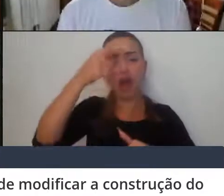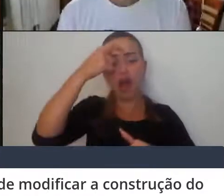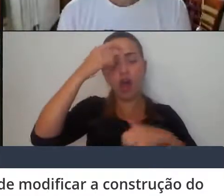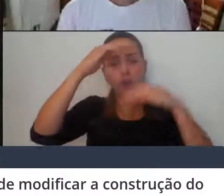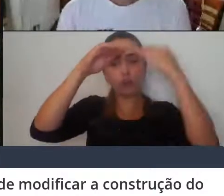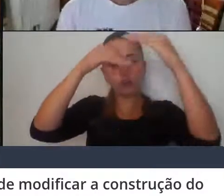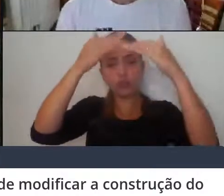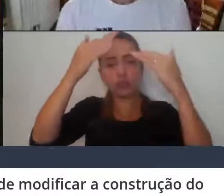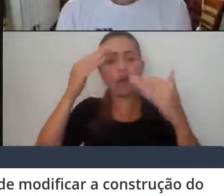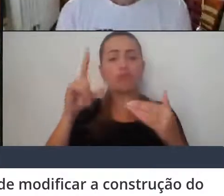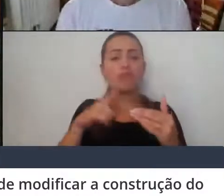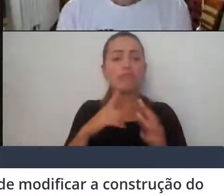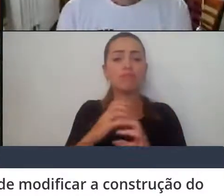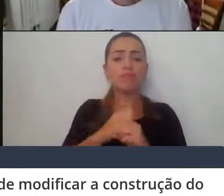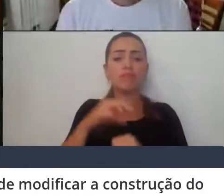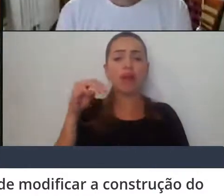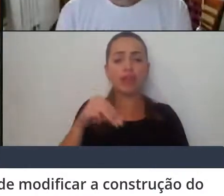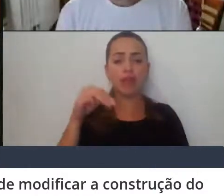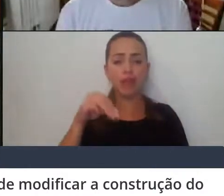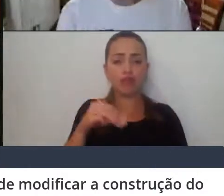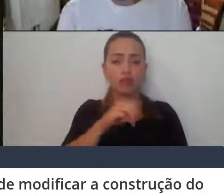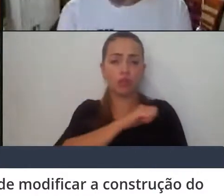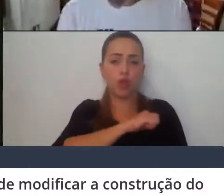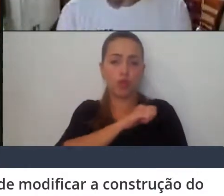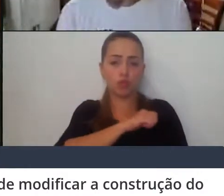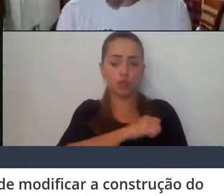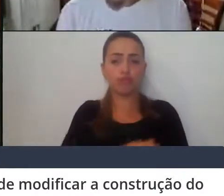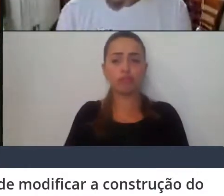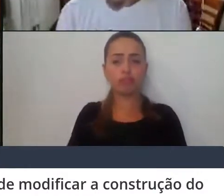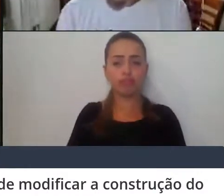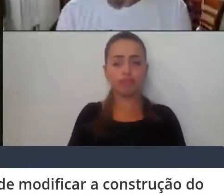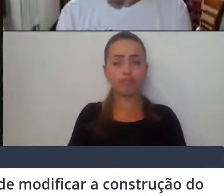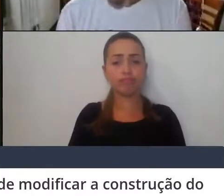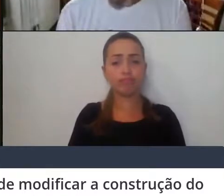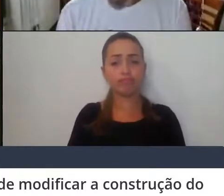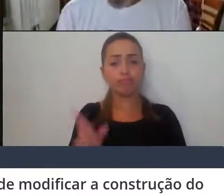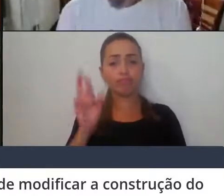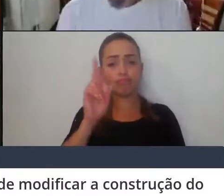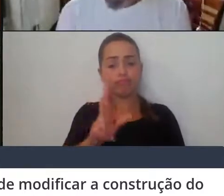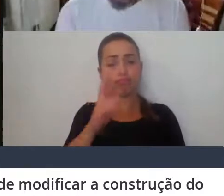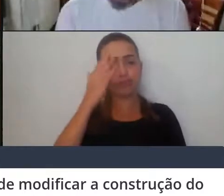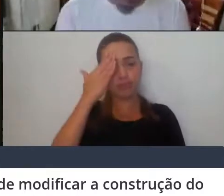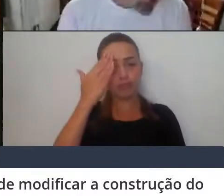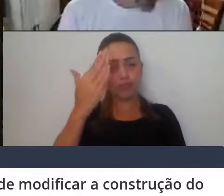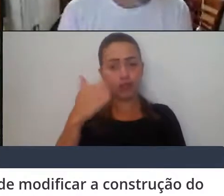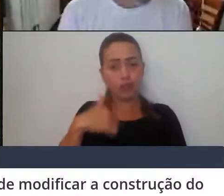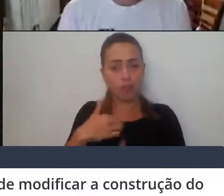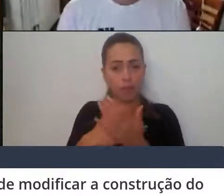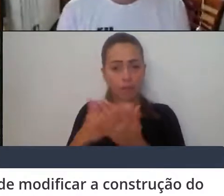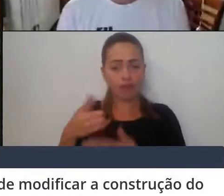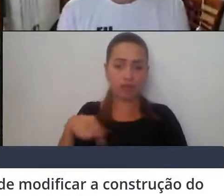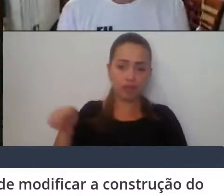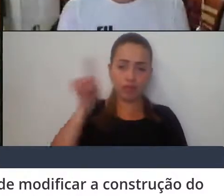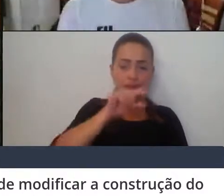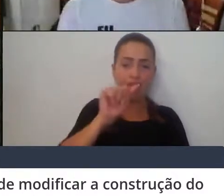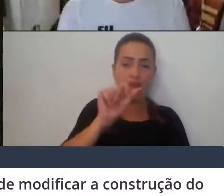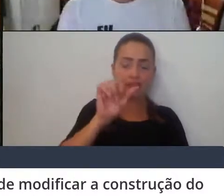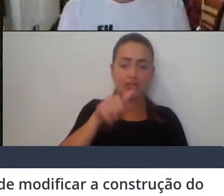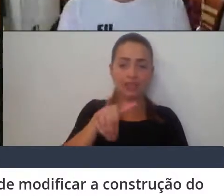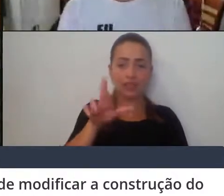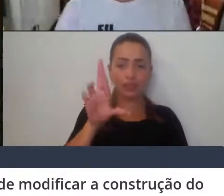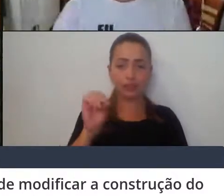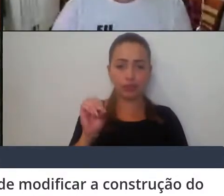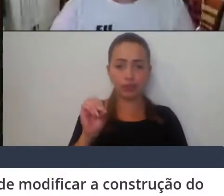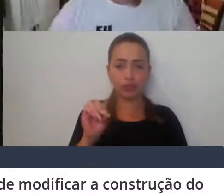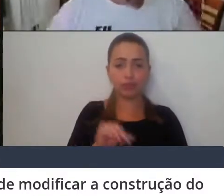estudante? Muito obrigado, Gessiara. Eu começo com essa e passo para o Alessandro, então, depois. Aí a